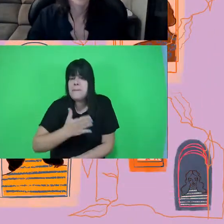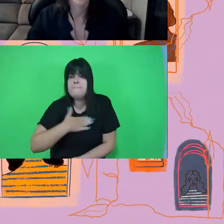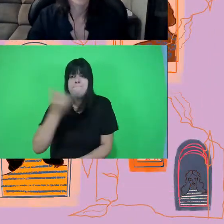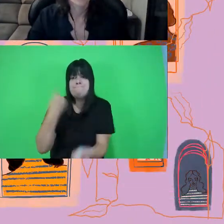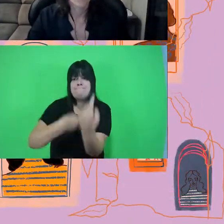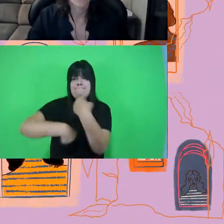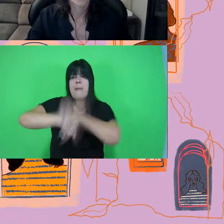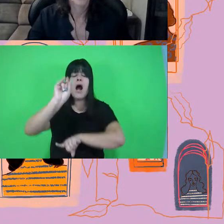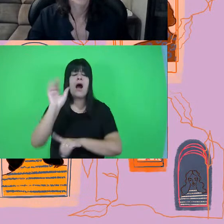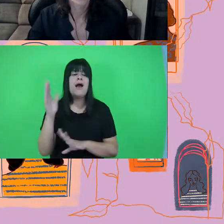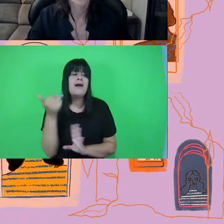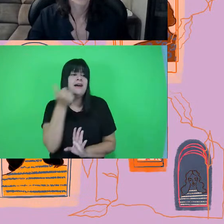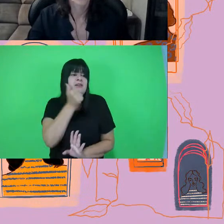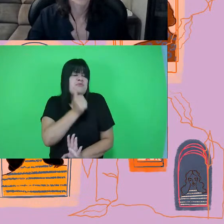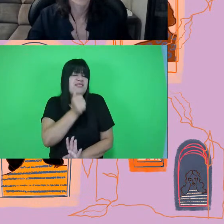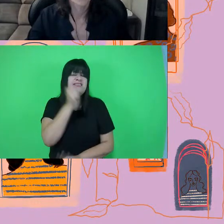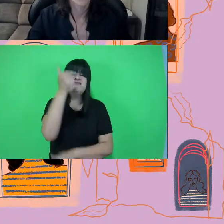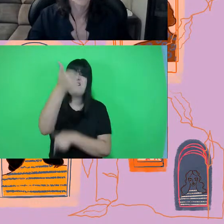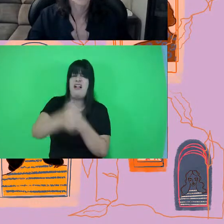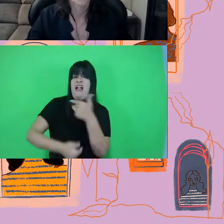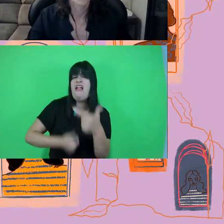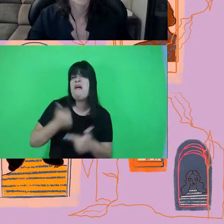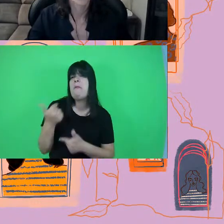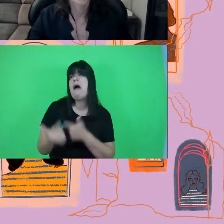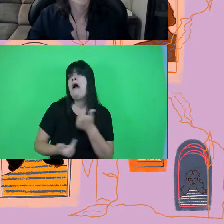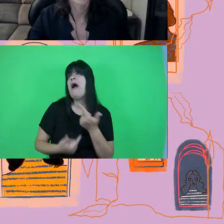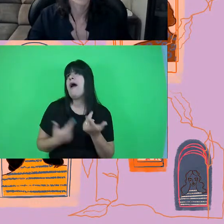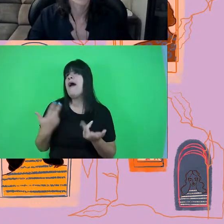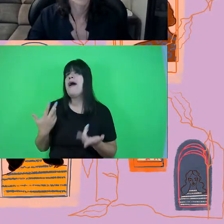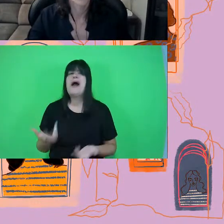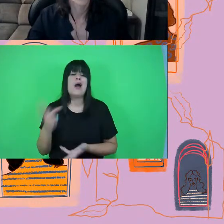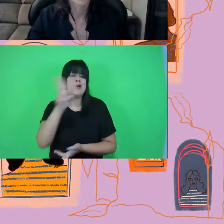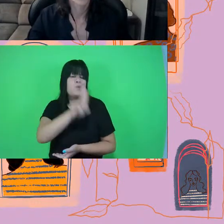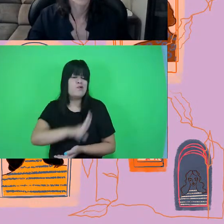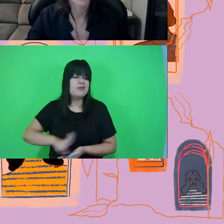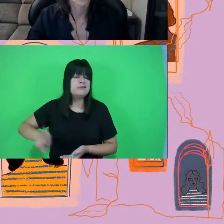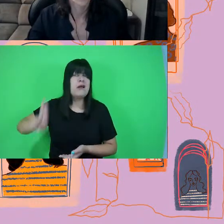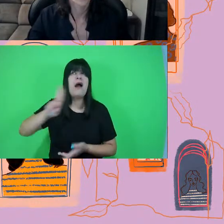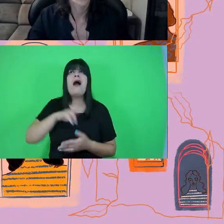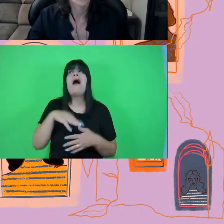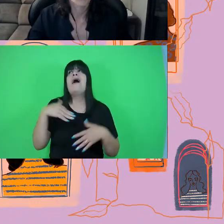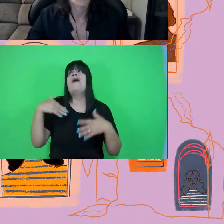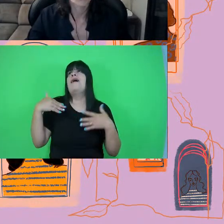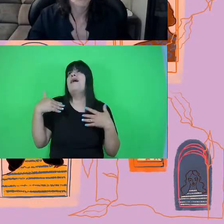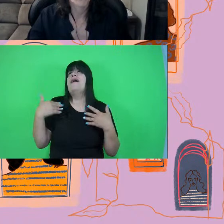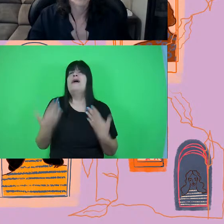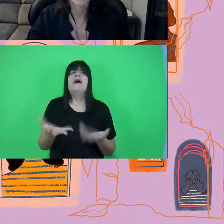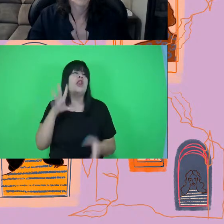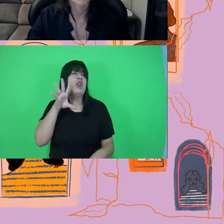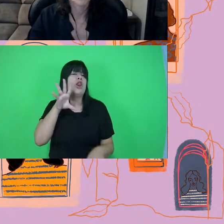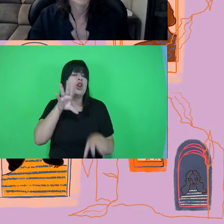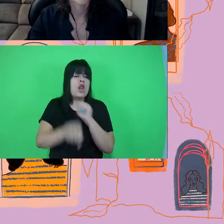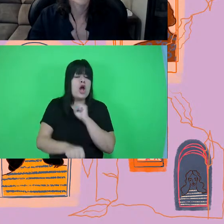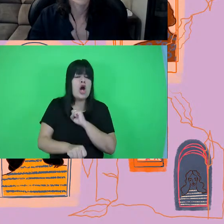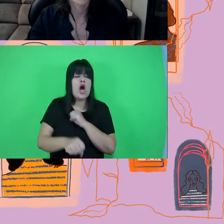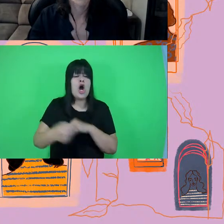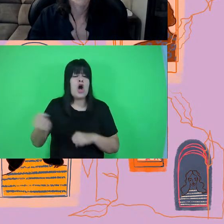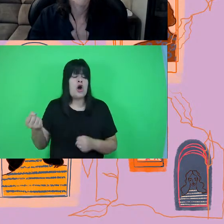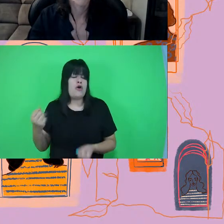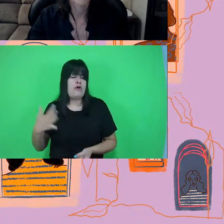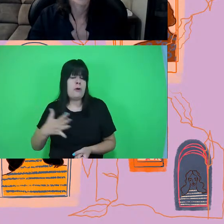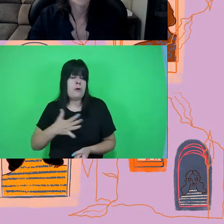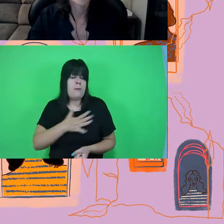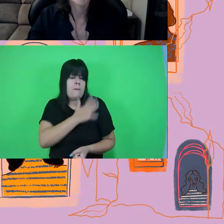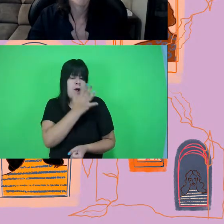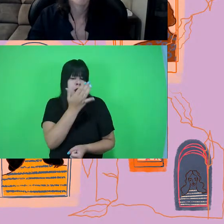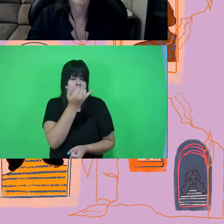né? Eu era uma mulher que trabalhava na universidade, com formação antirracista para médicos, e de